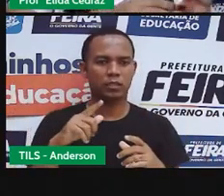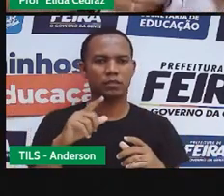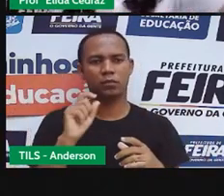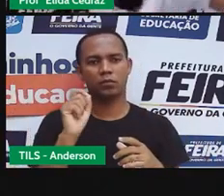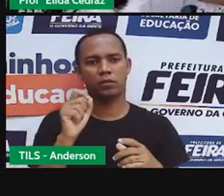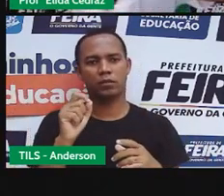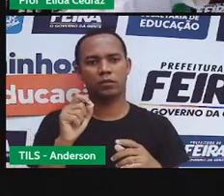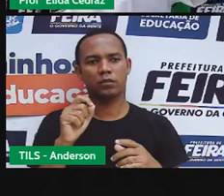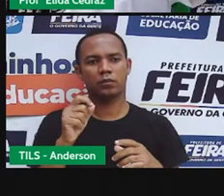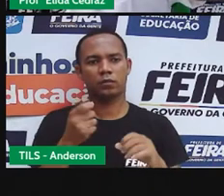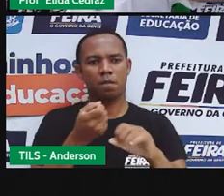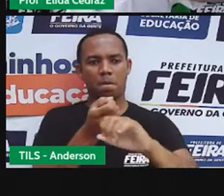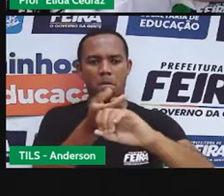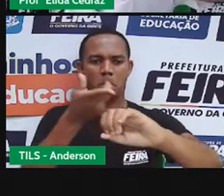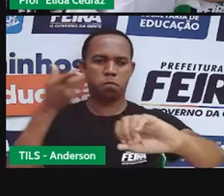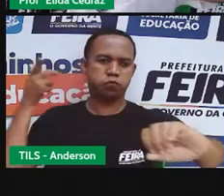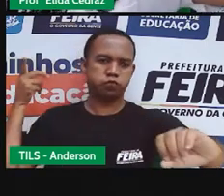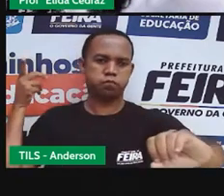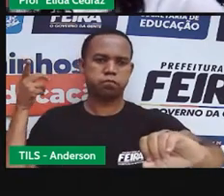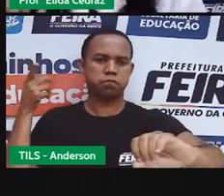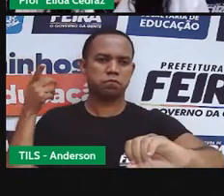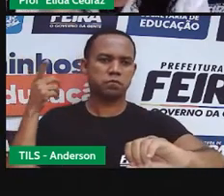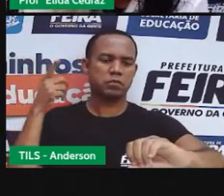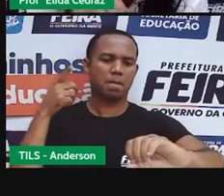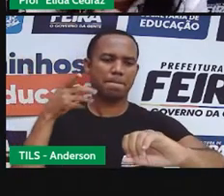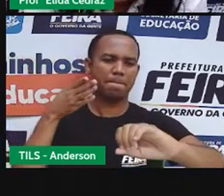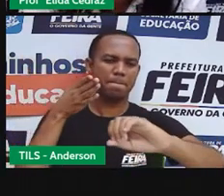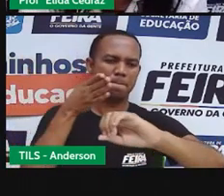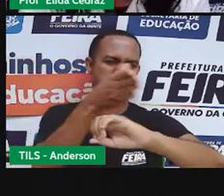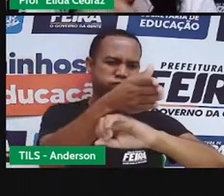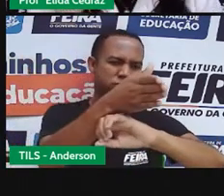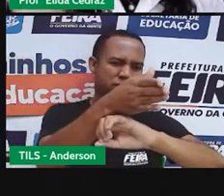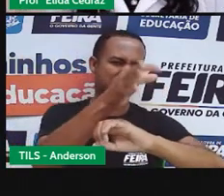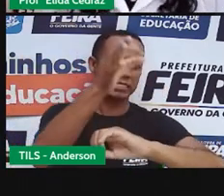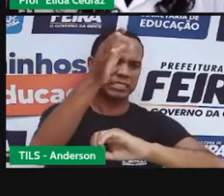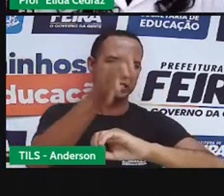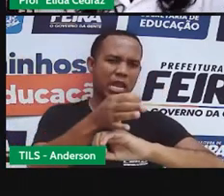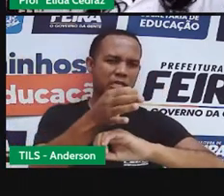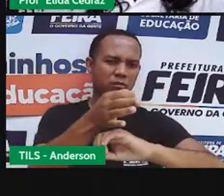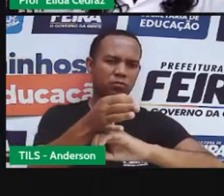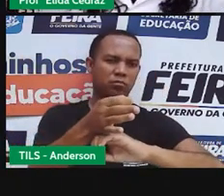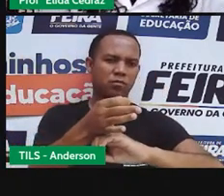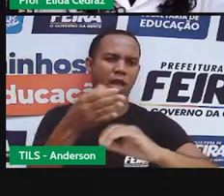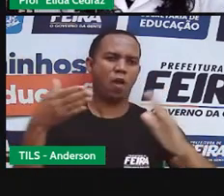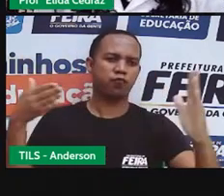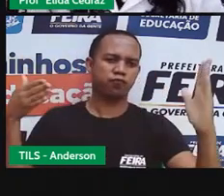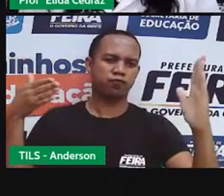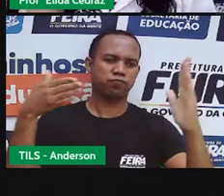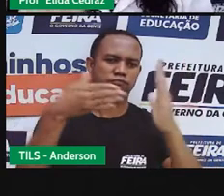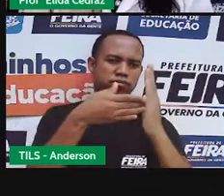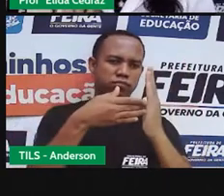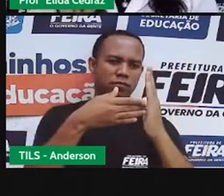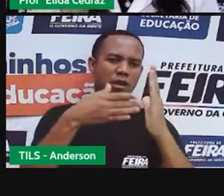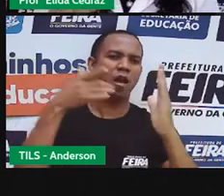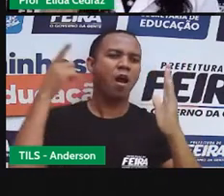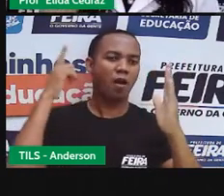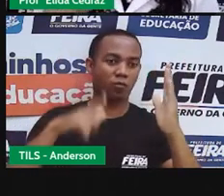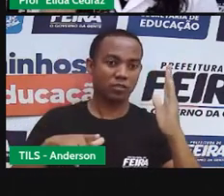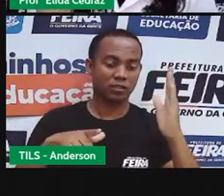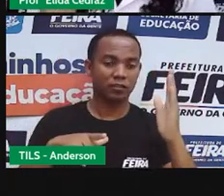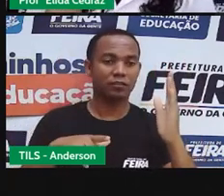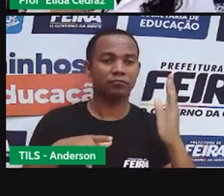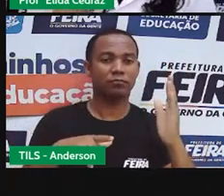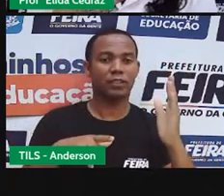conseguir atingir a flecha assim, ó, no meio do alvo, é quem ganha mais pontos. Pode-se